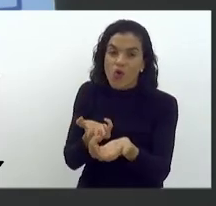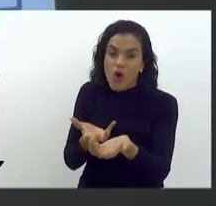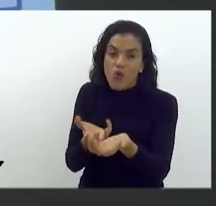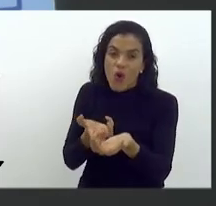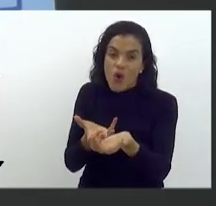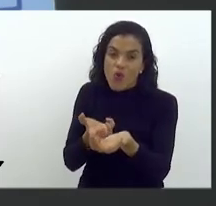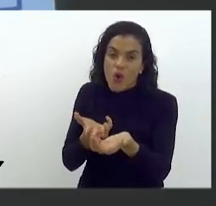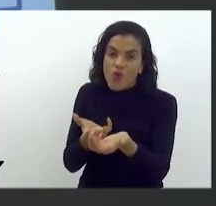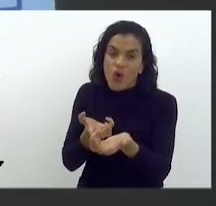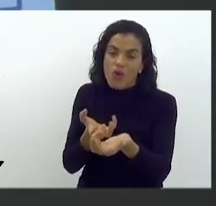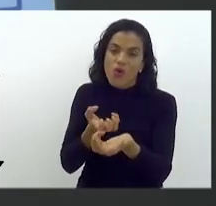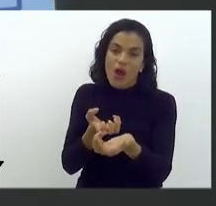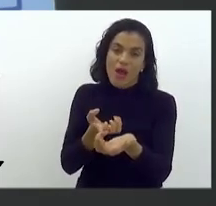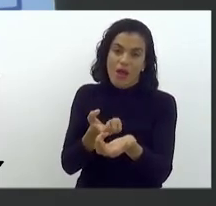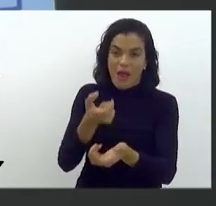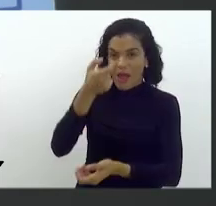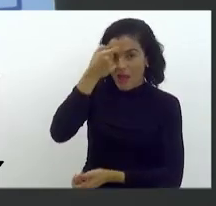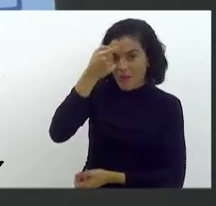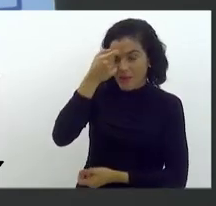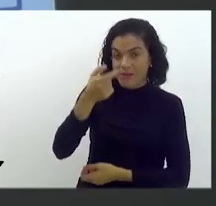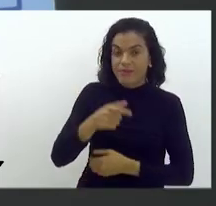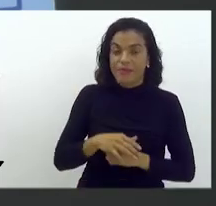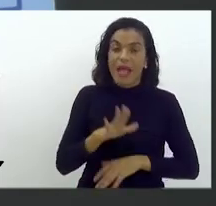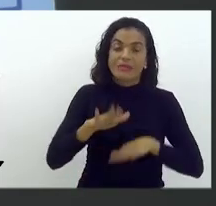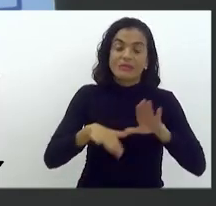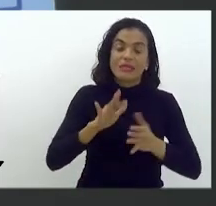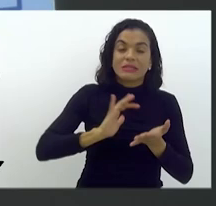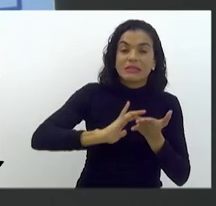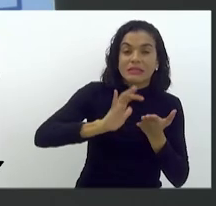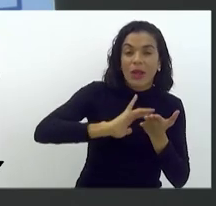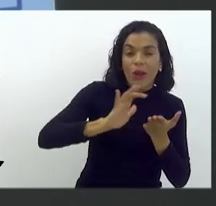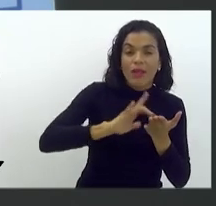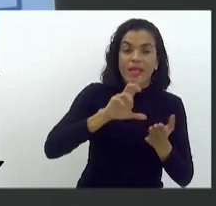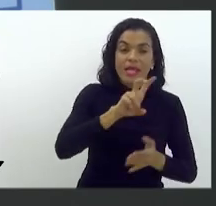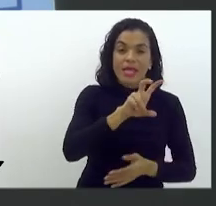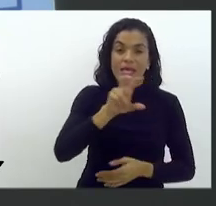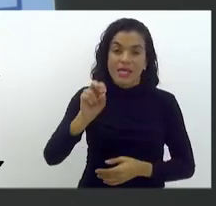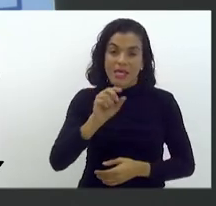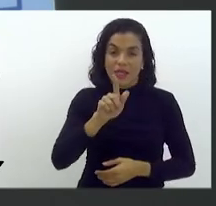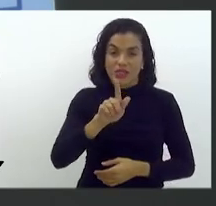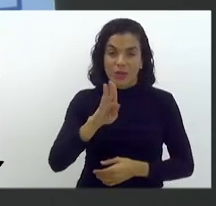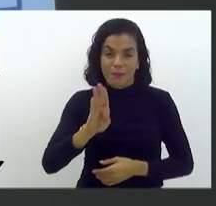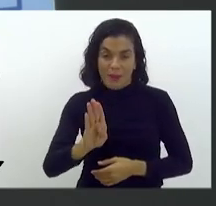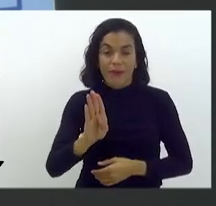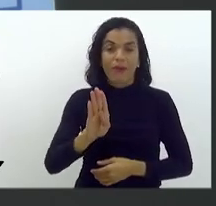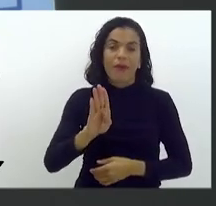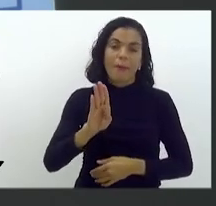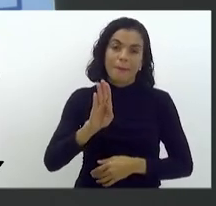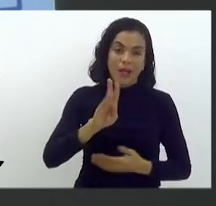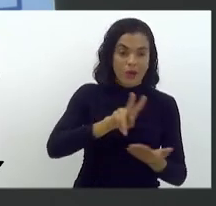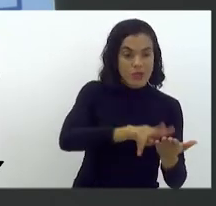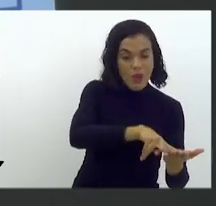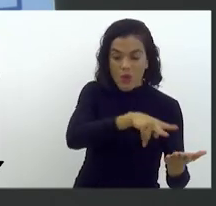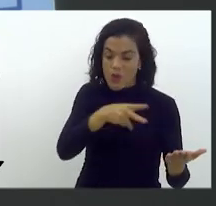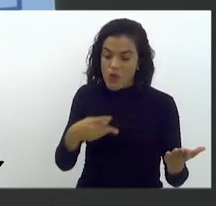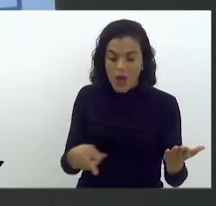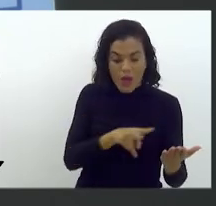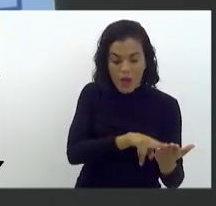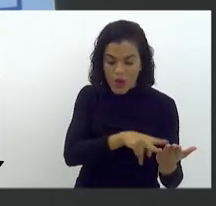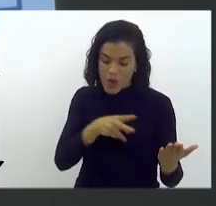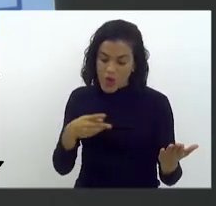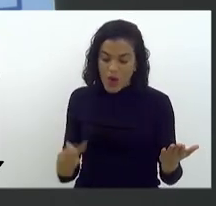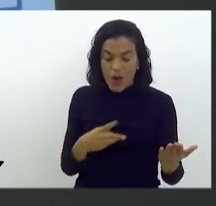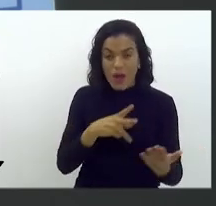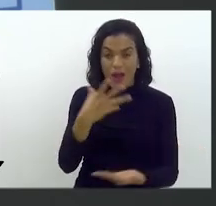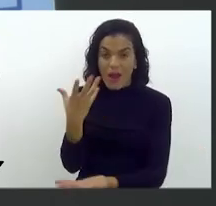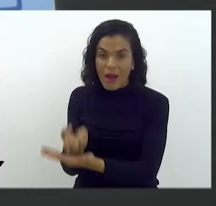é a nossa dificuldade um celular que venha com 500 GB para gente transcrever copiar e extrair e